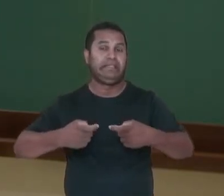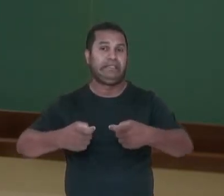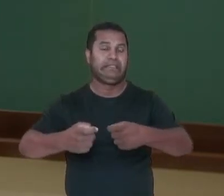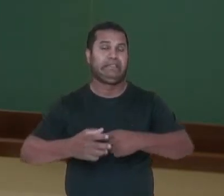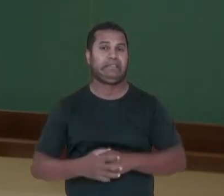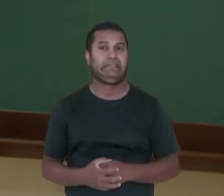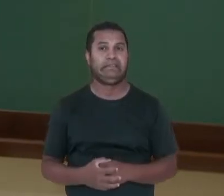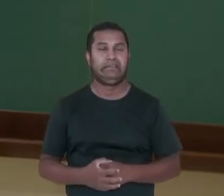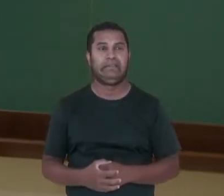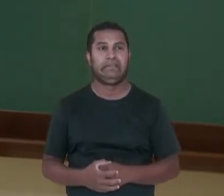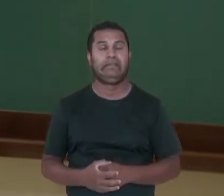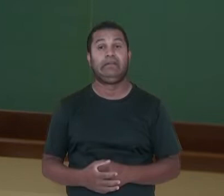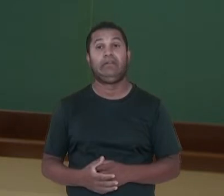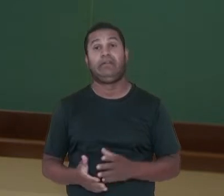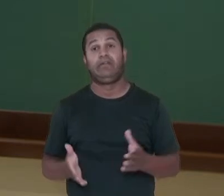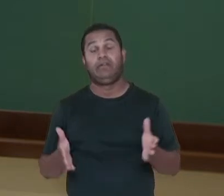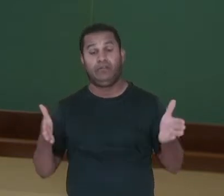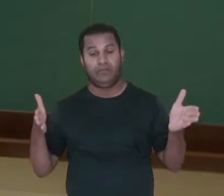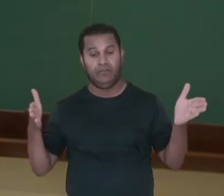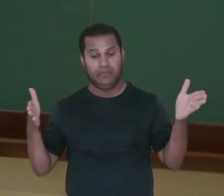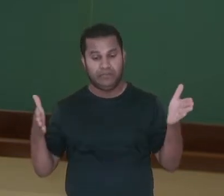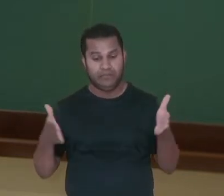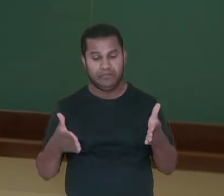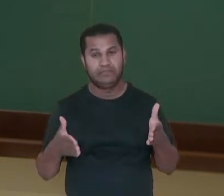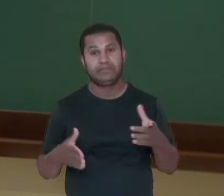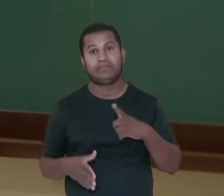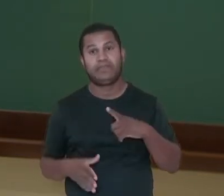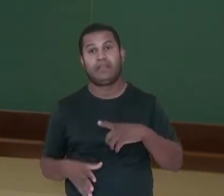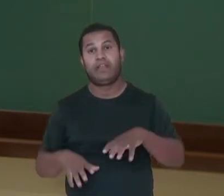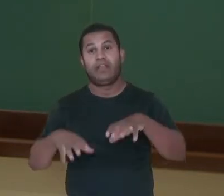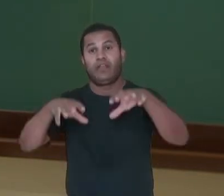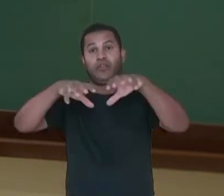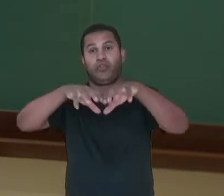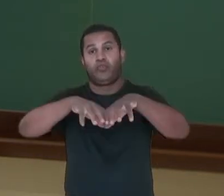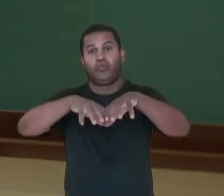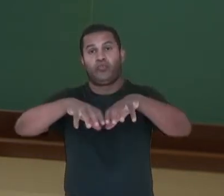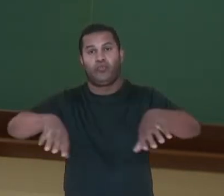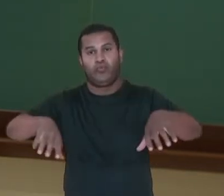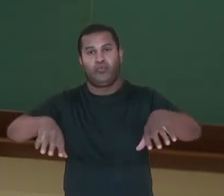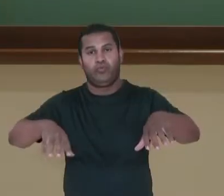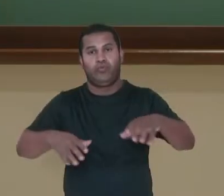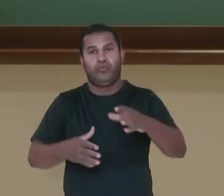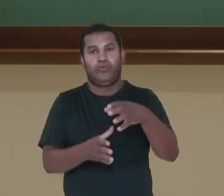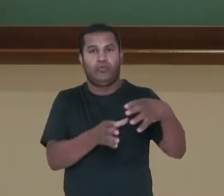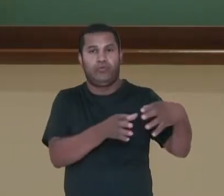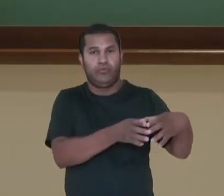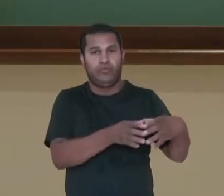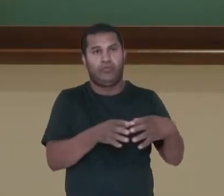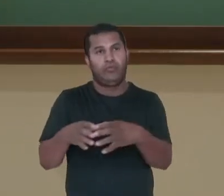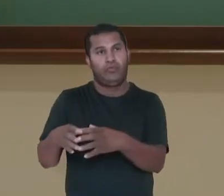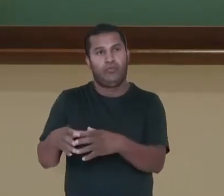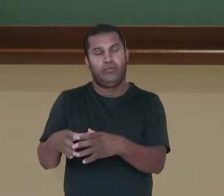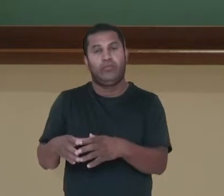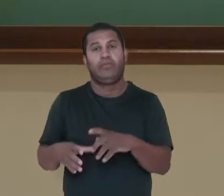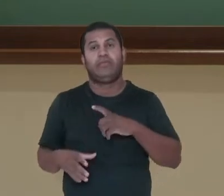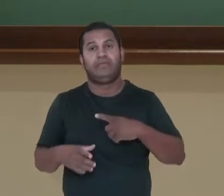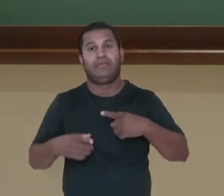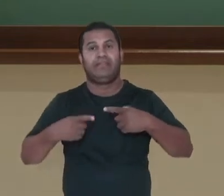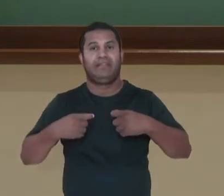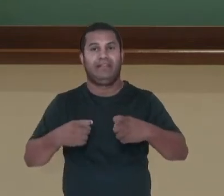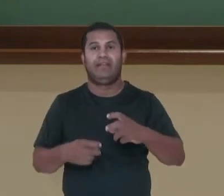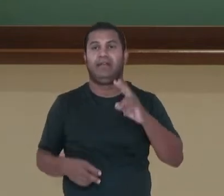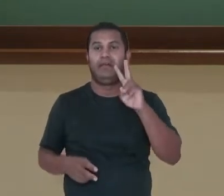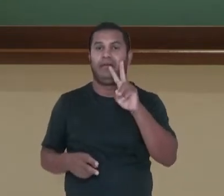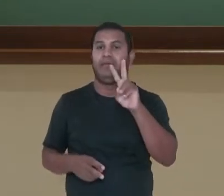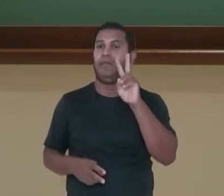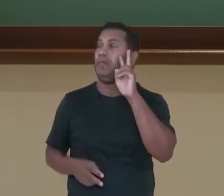1950, vem enfrentando ali dois principais grupos terroristas dentro do país. O primeiro deles, conforme vocês veem aí na imagem,